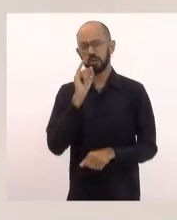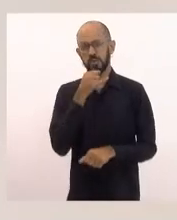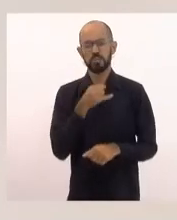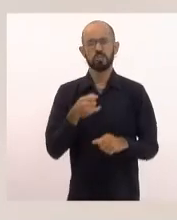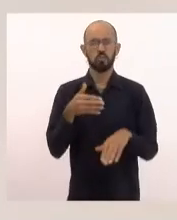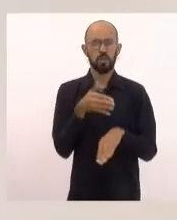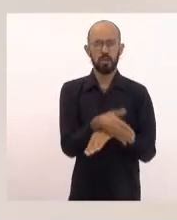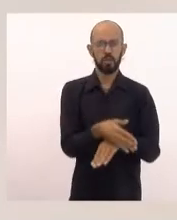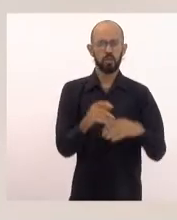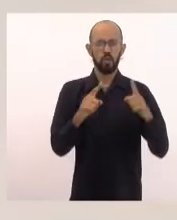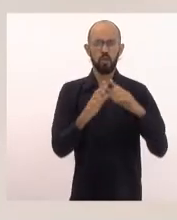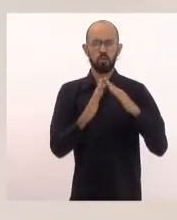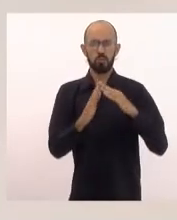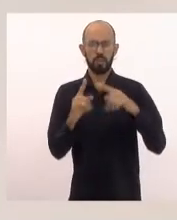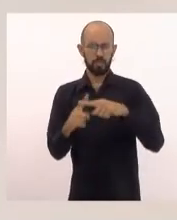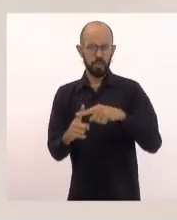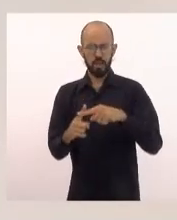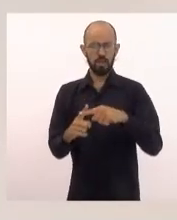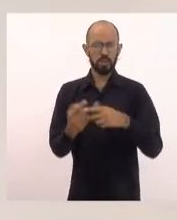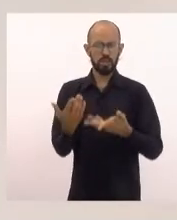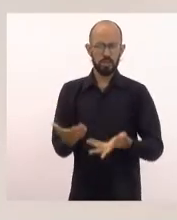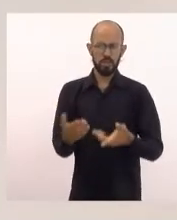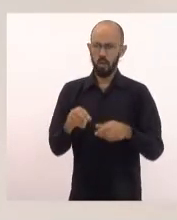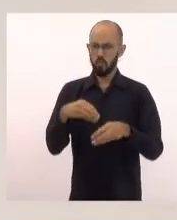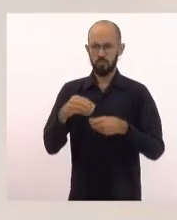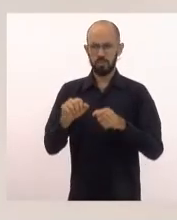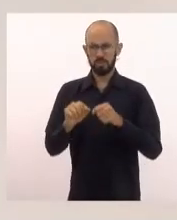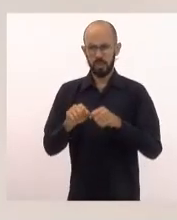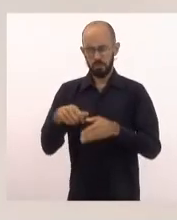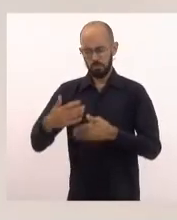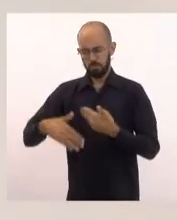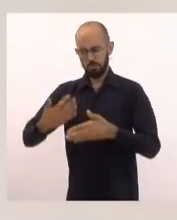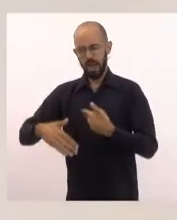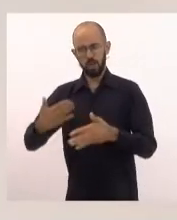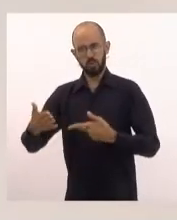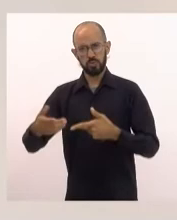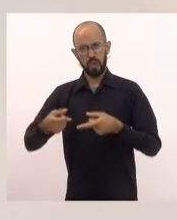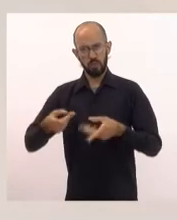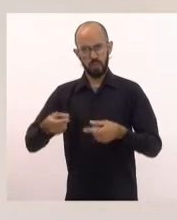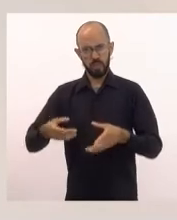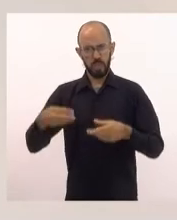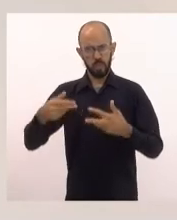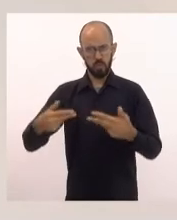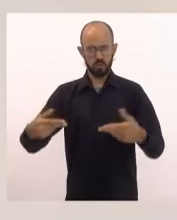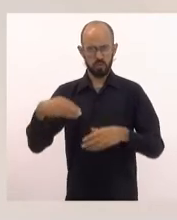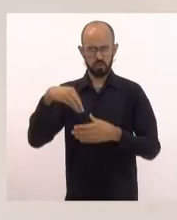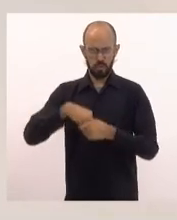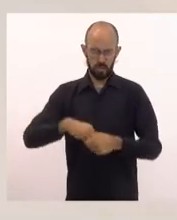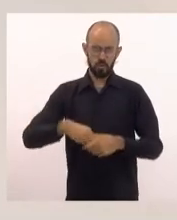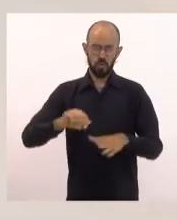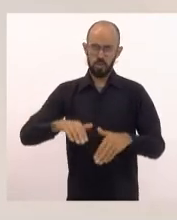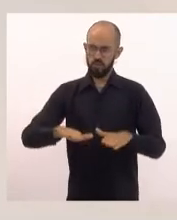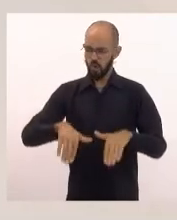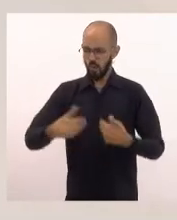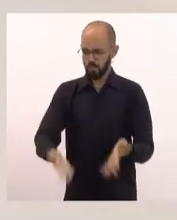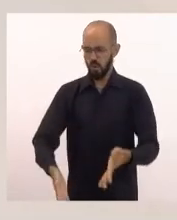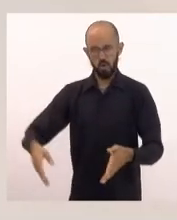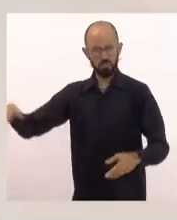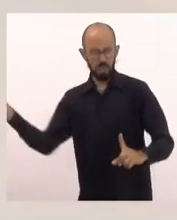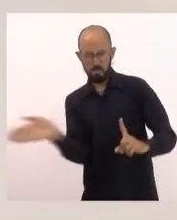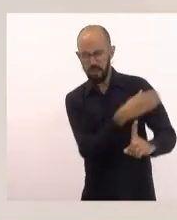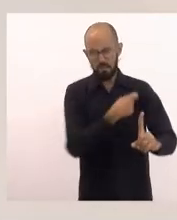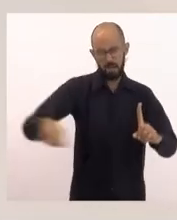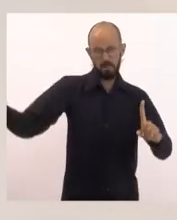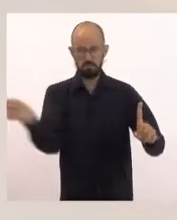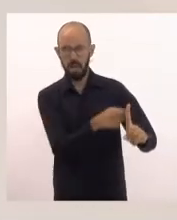templo e quiseram fazer no templo bagunça, mercado. Jesus virou a mesa, pegou o chicote